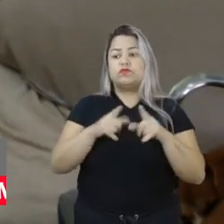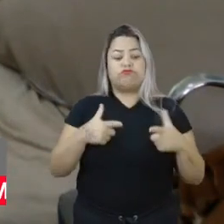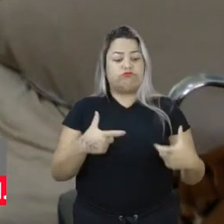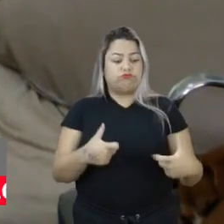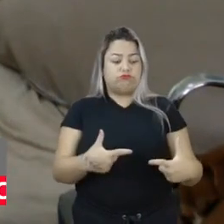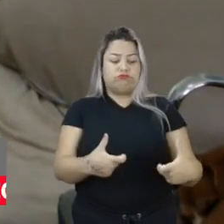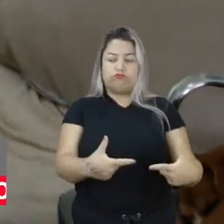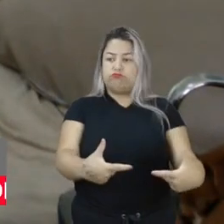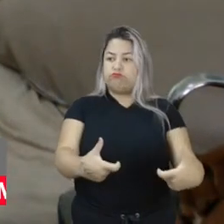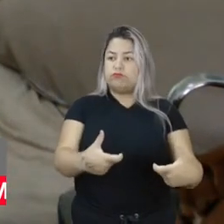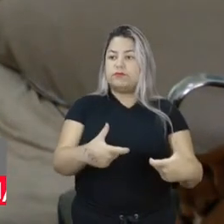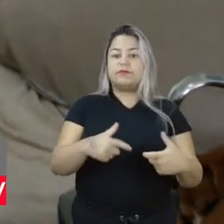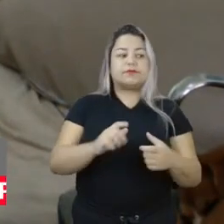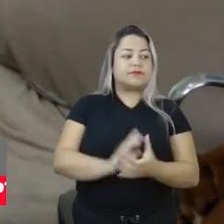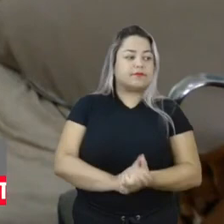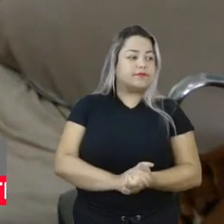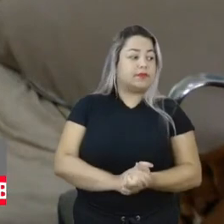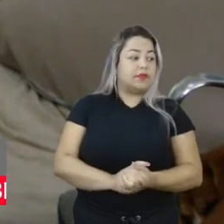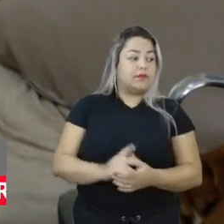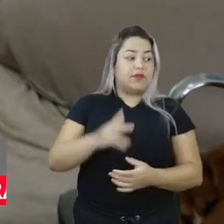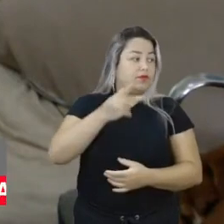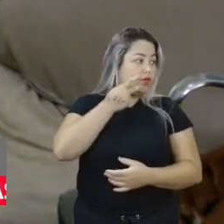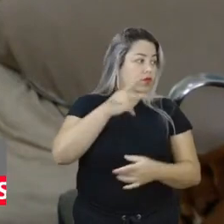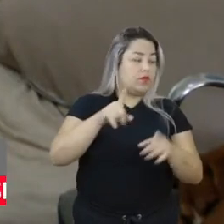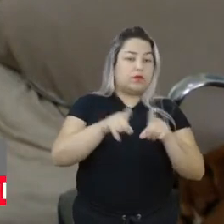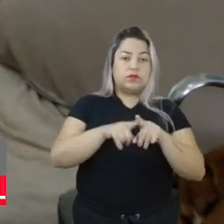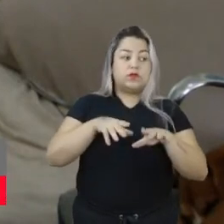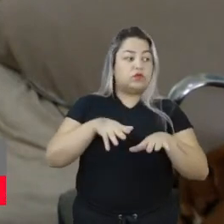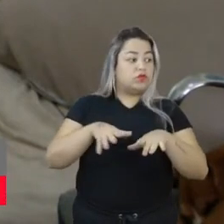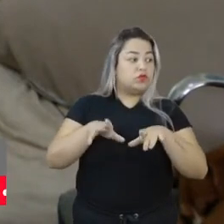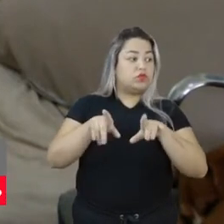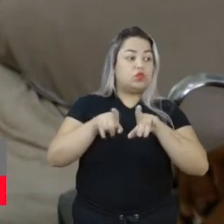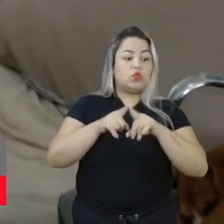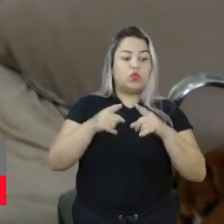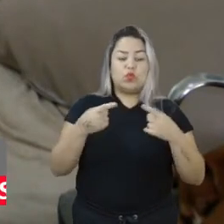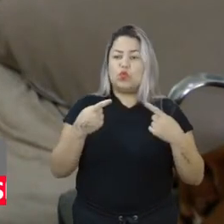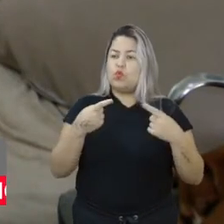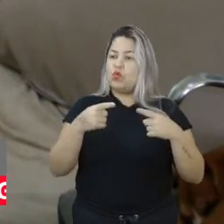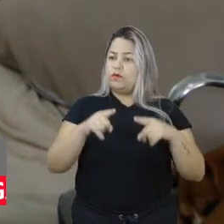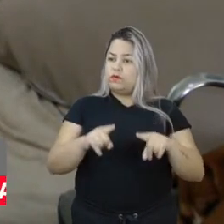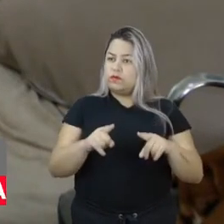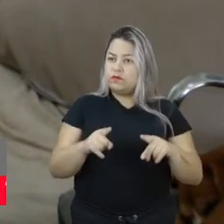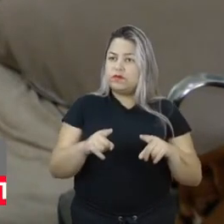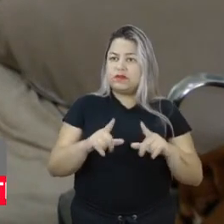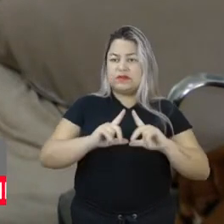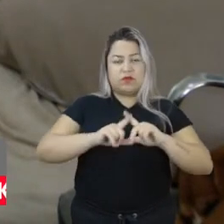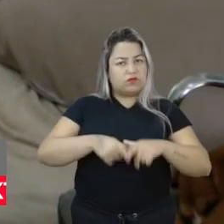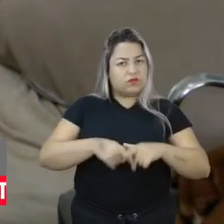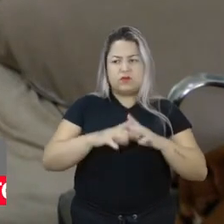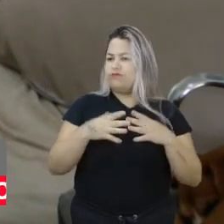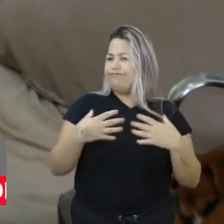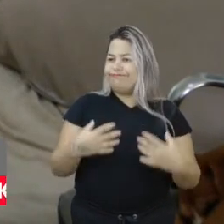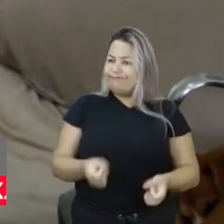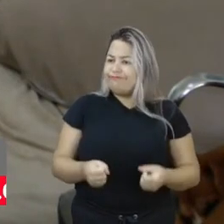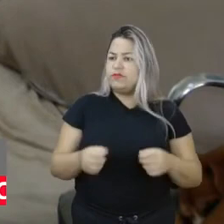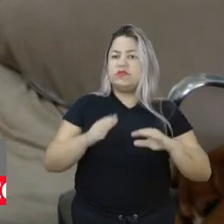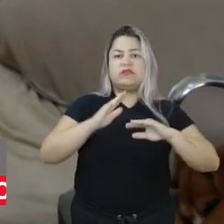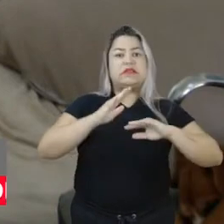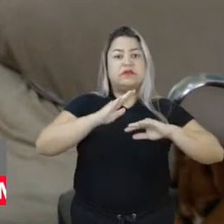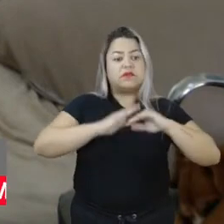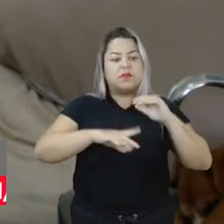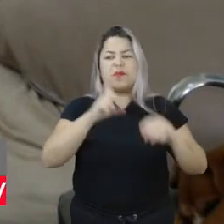continuam a acontecer lá em Gaza. Ele diz que as manifestações do chefe do corpo diplomático de Israel são inaceitáveis na forma